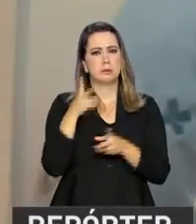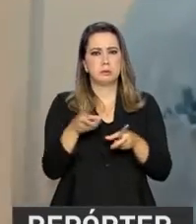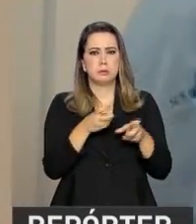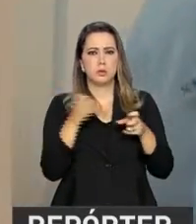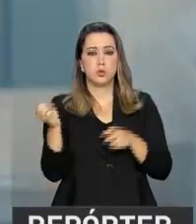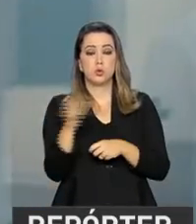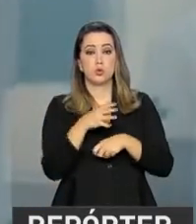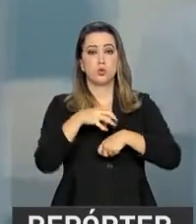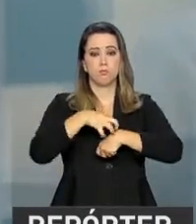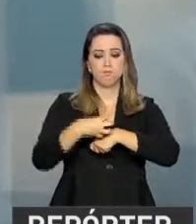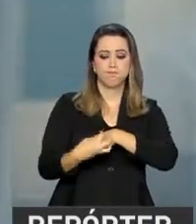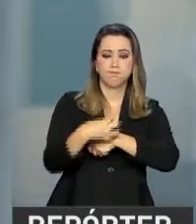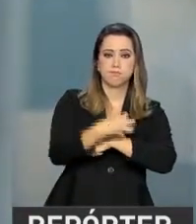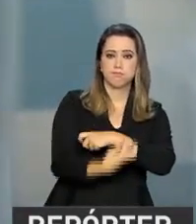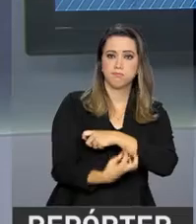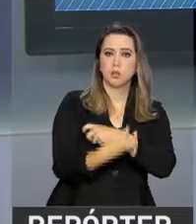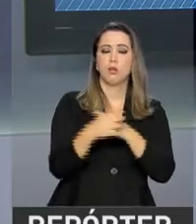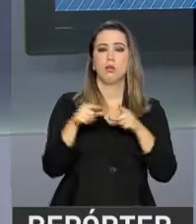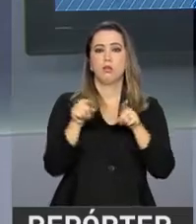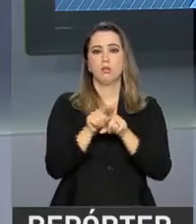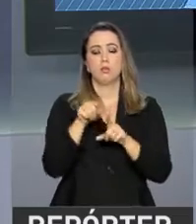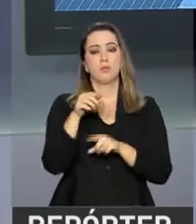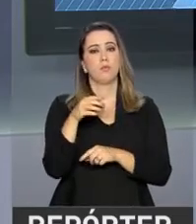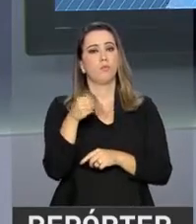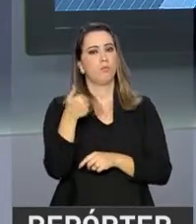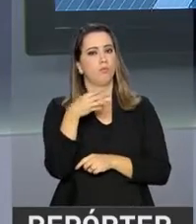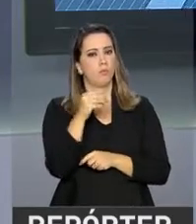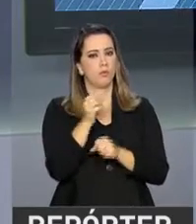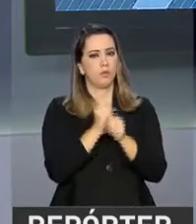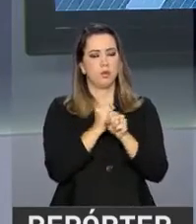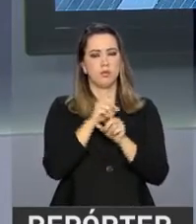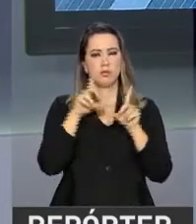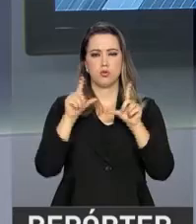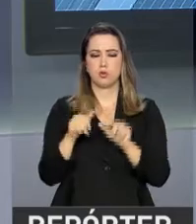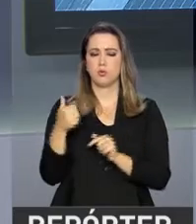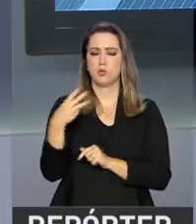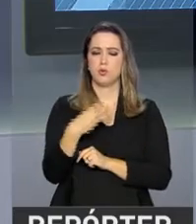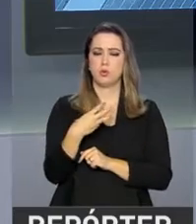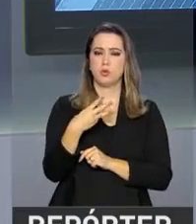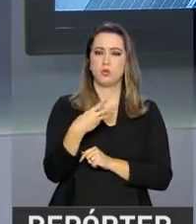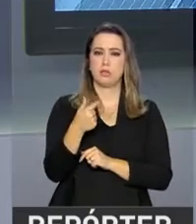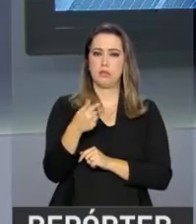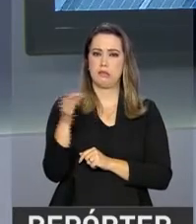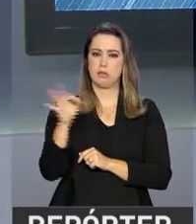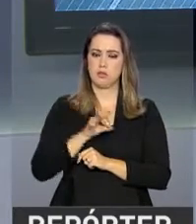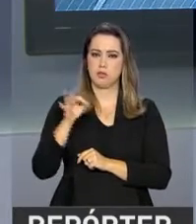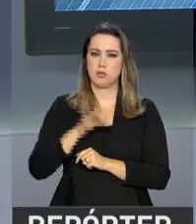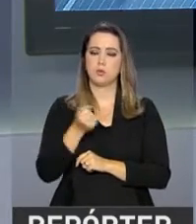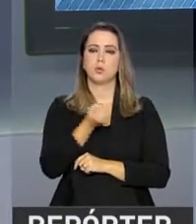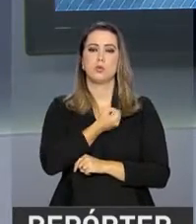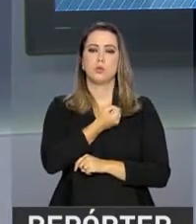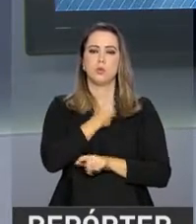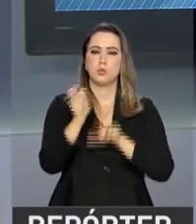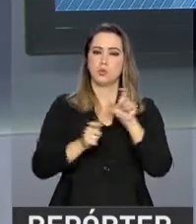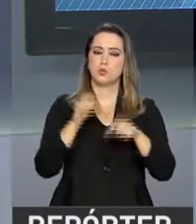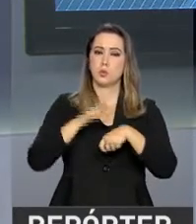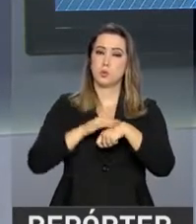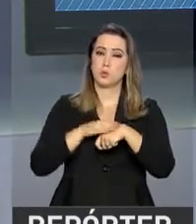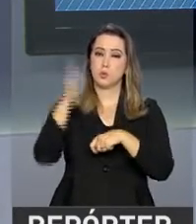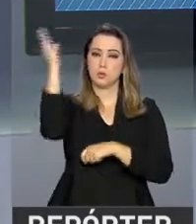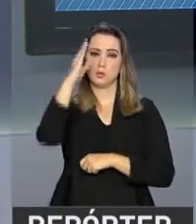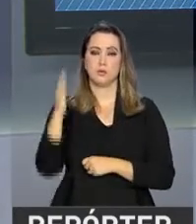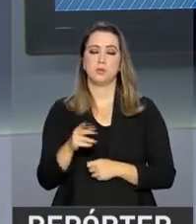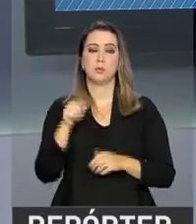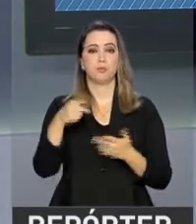de novos casos de hanseníase. Em 10 anos, houve redução de 37% no número de registros da doença no